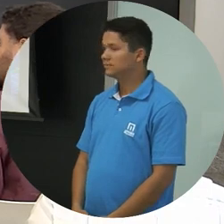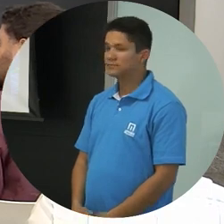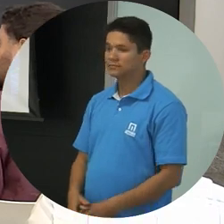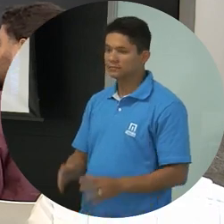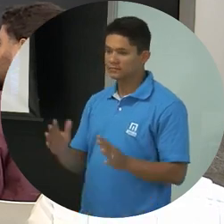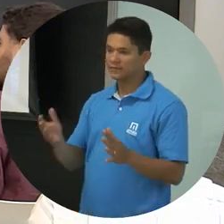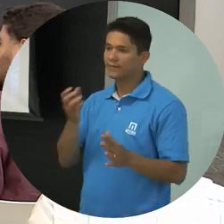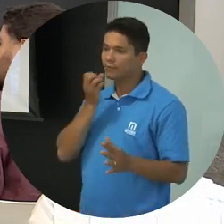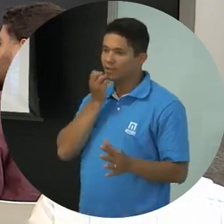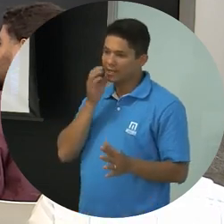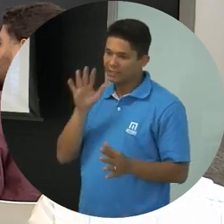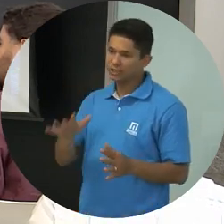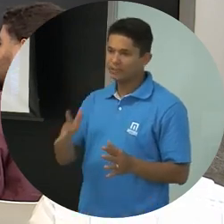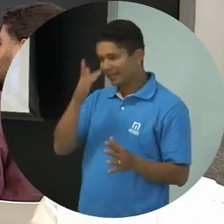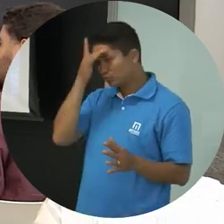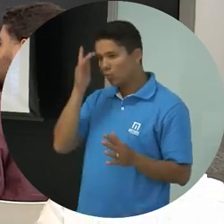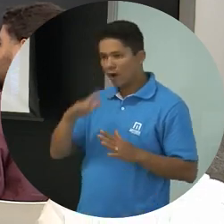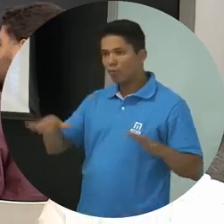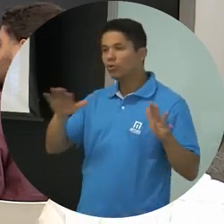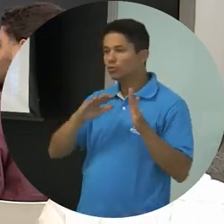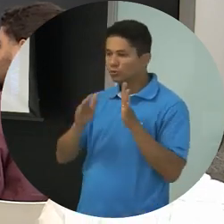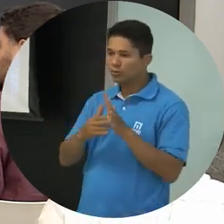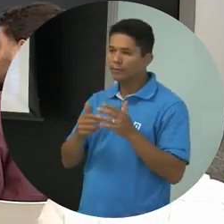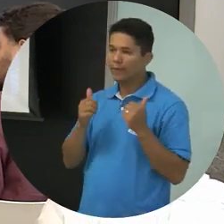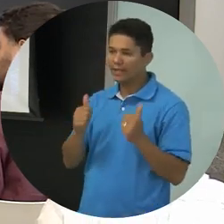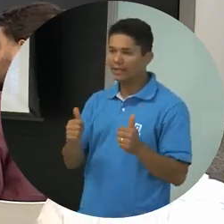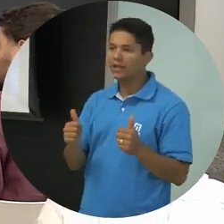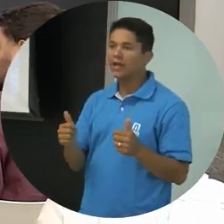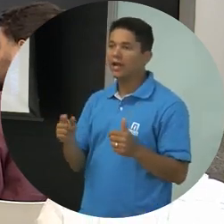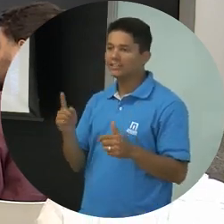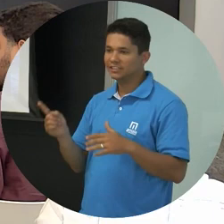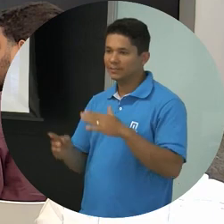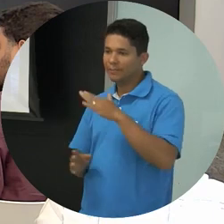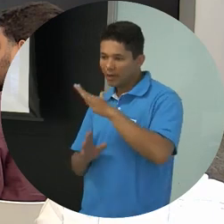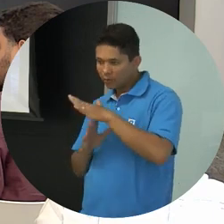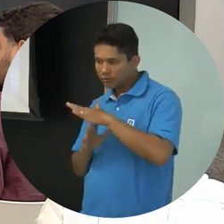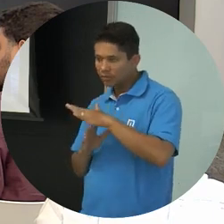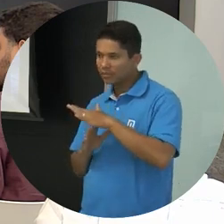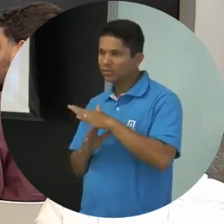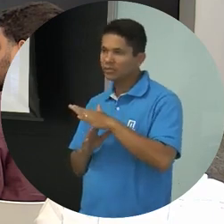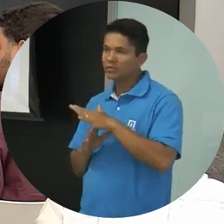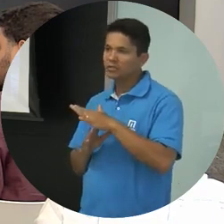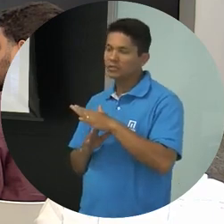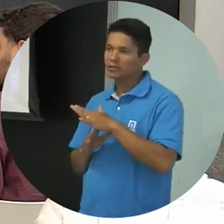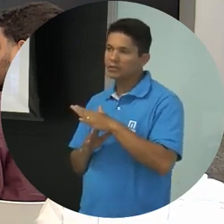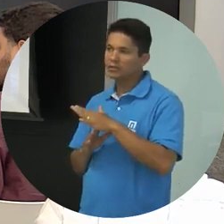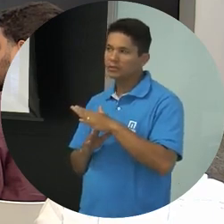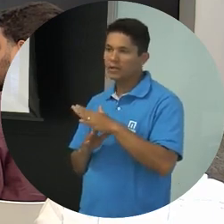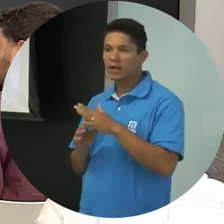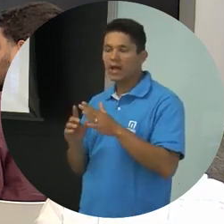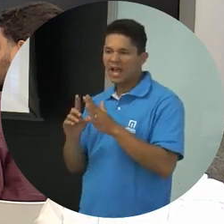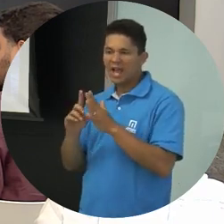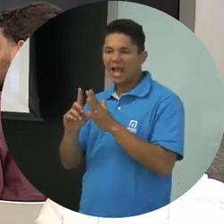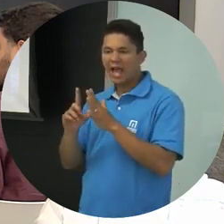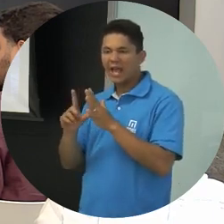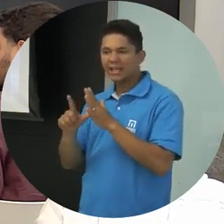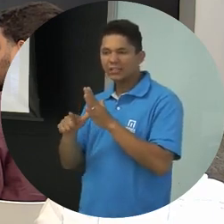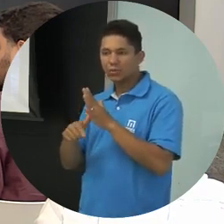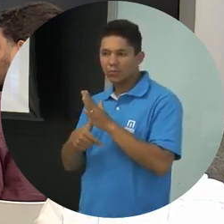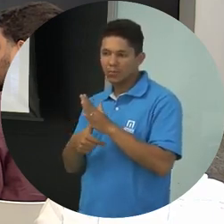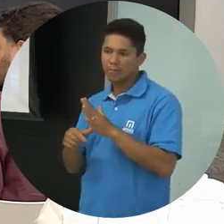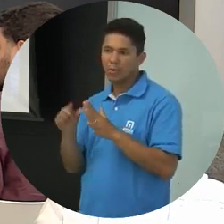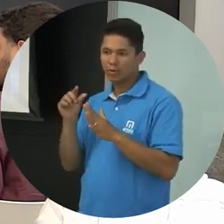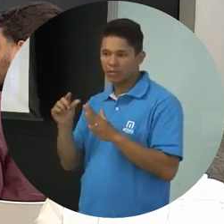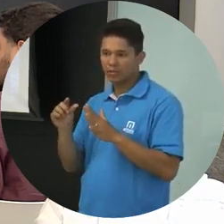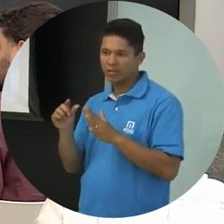Boa tarde, pessoal, tudo bem? A gente tem uma pausa programada, né, Denise? A gente passou um pouquinho do tempo dessa apresentação.